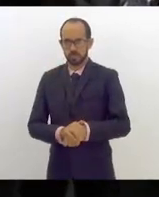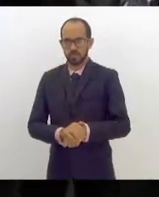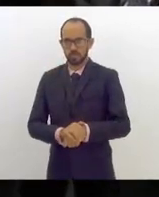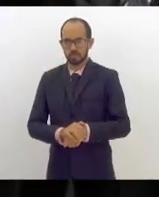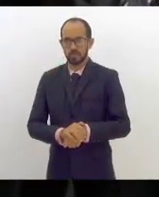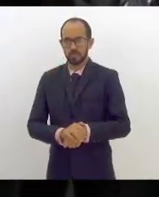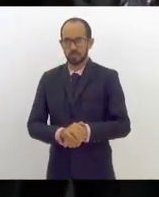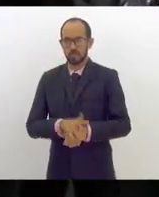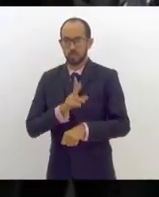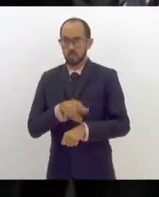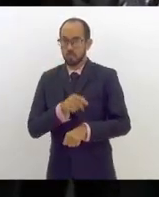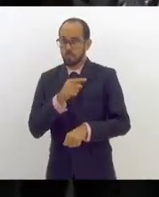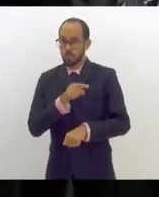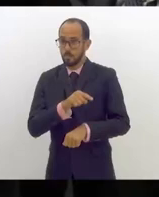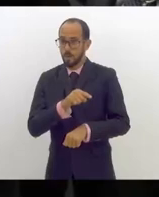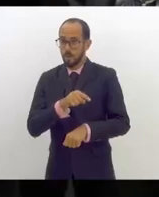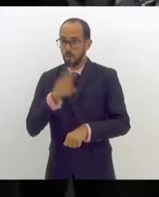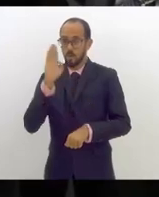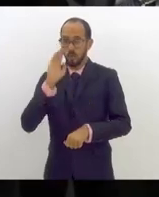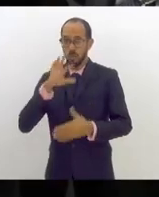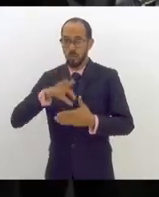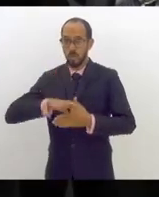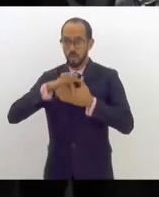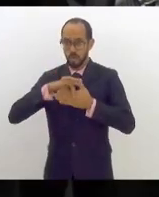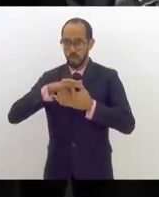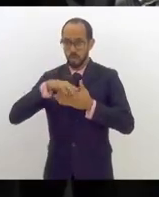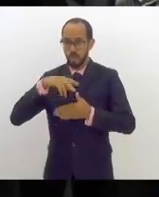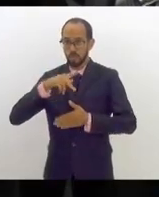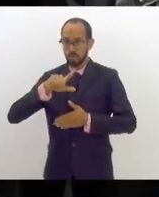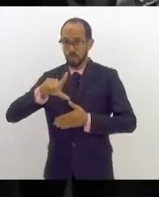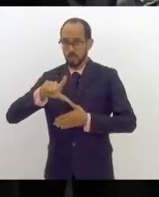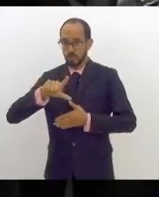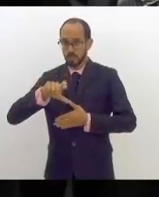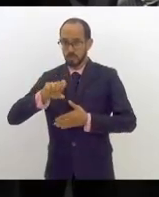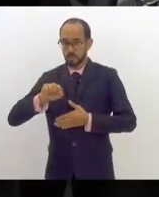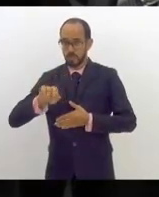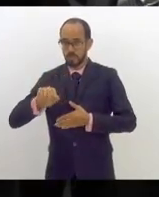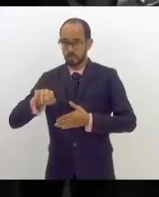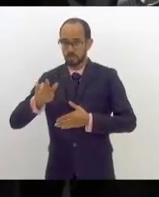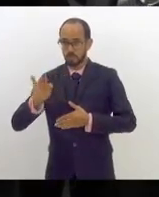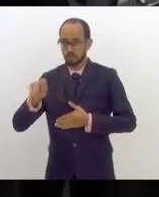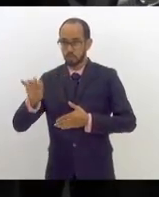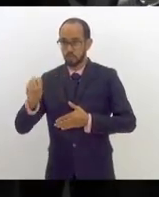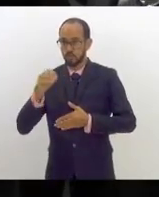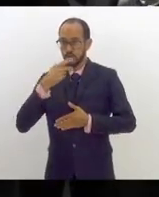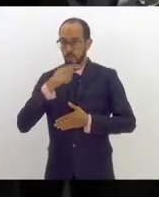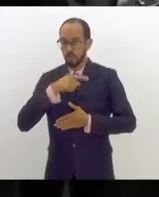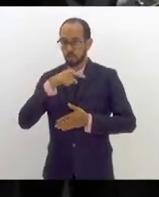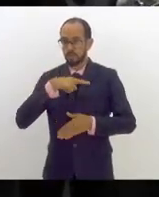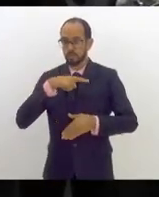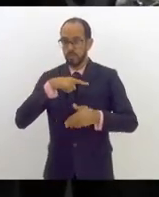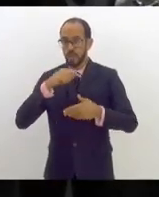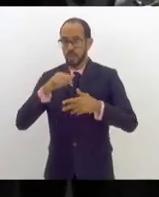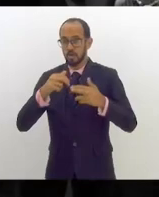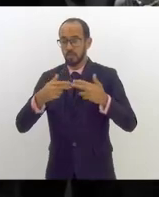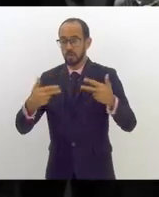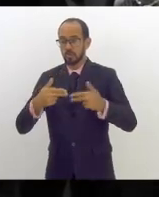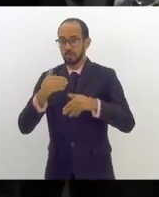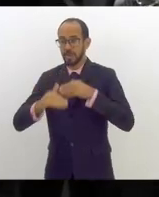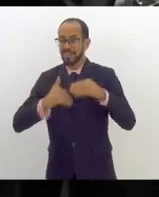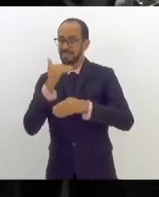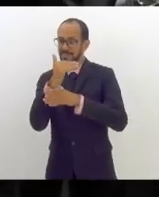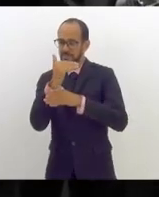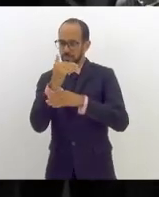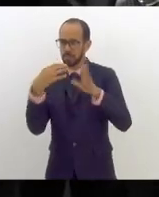colocou o líder do pl Deputado Dr Serginho existe uma questão que supera a forma existe uma Legislação